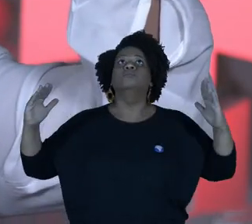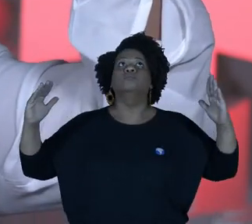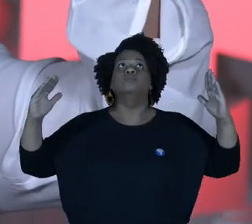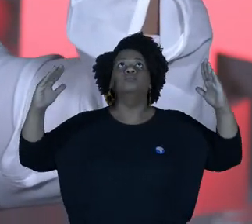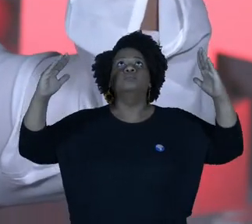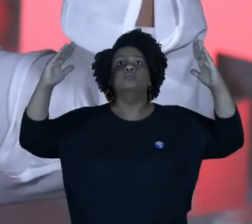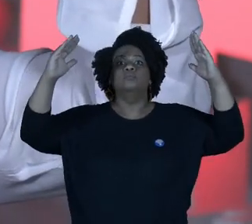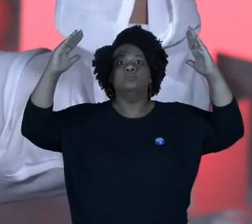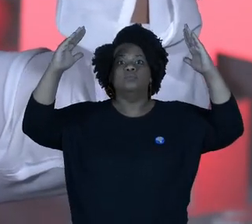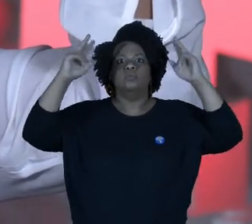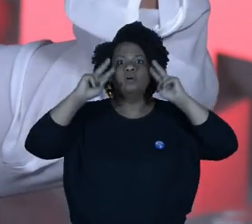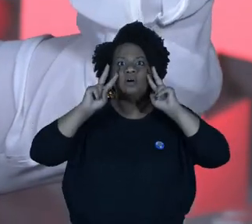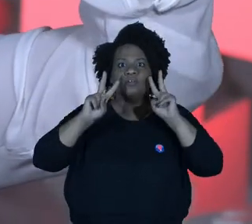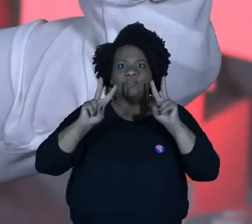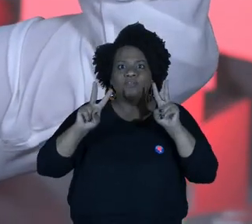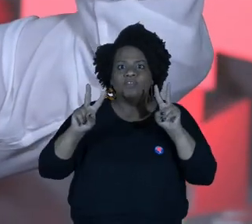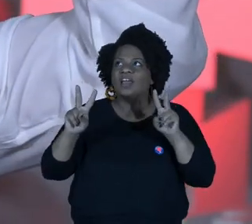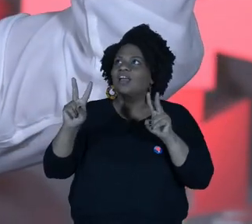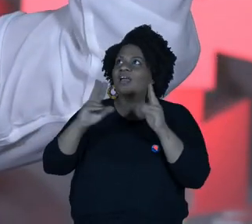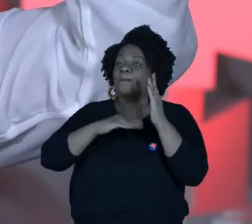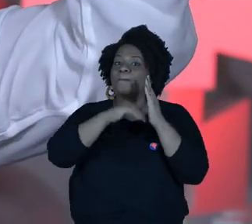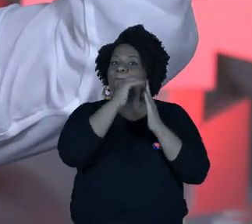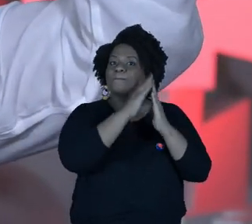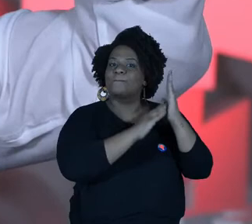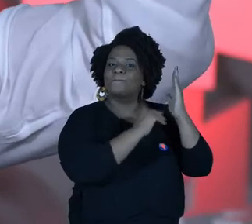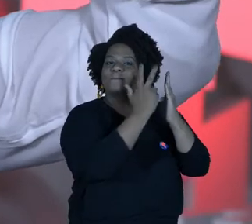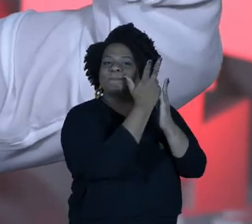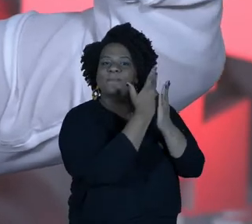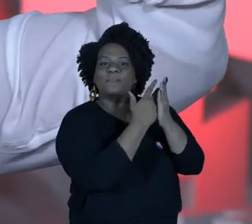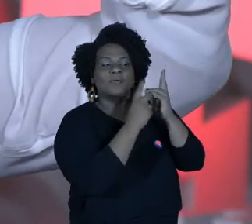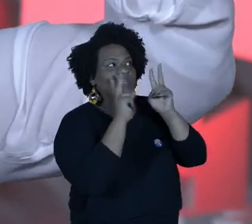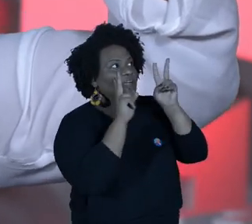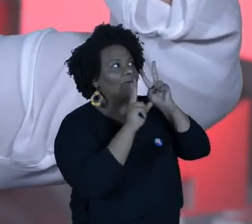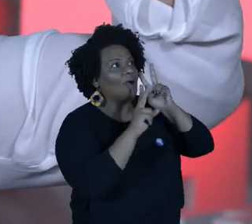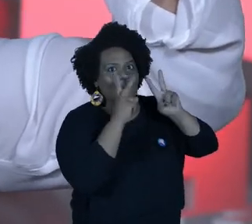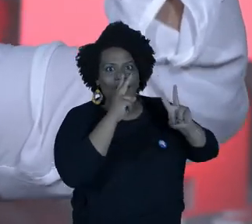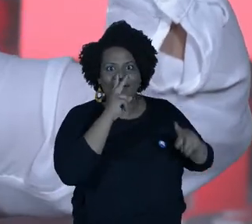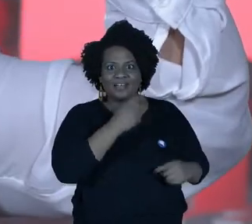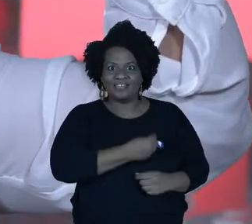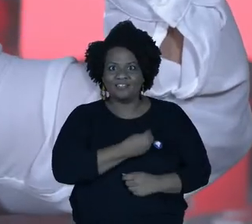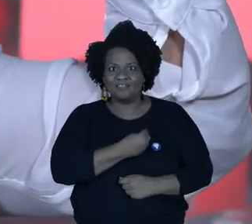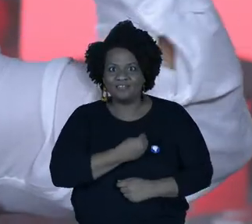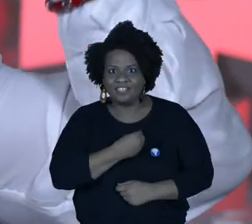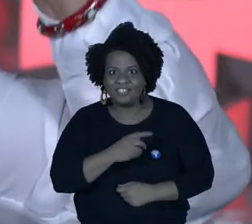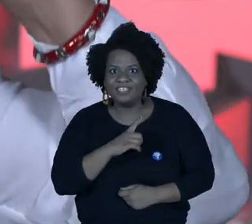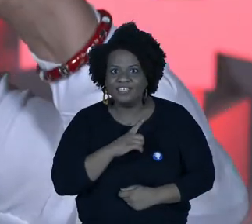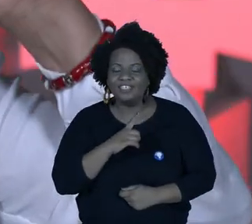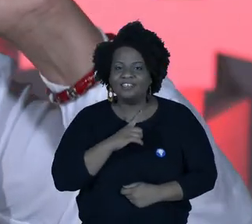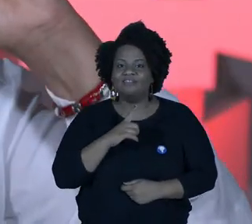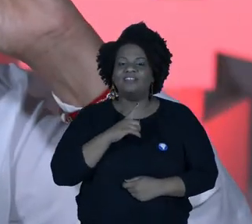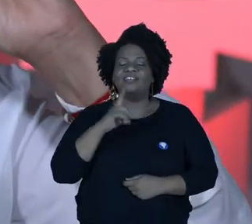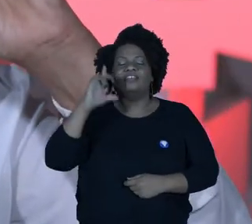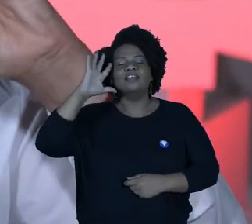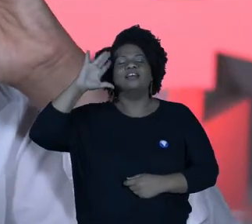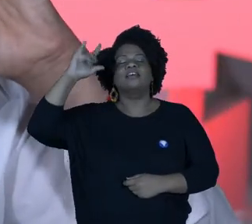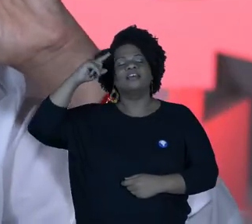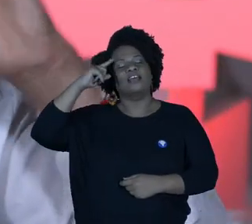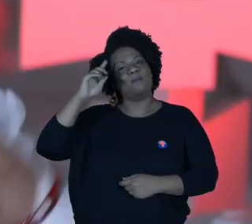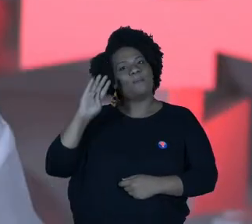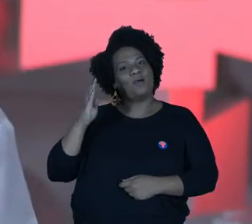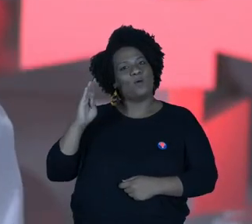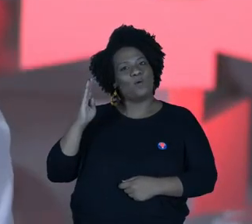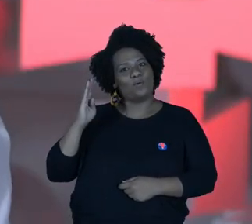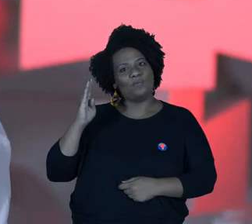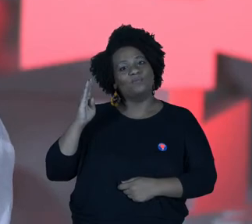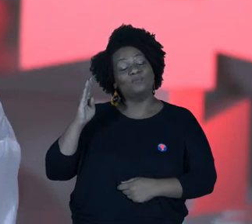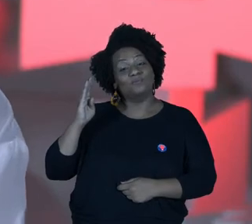momento, elas começam a ser pintadas, dando a ilusão de que elas existem. Essa ilusão barroca. E